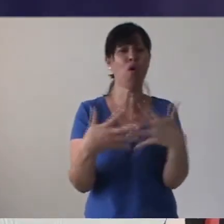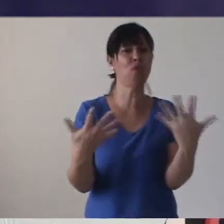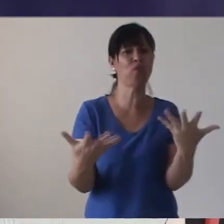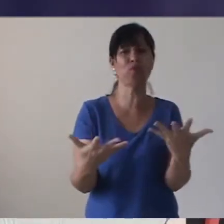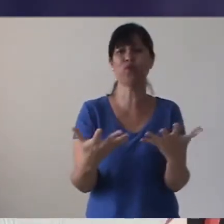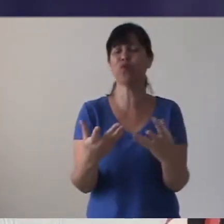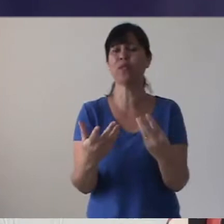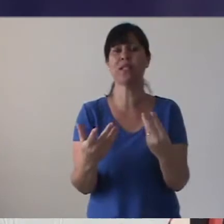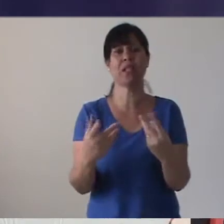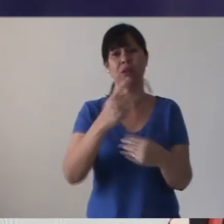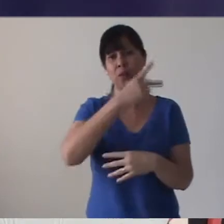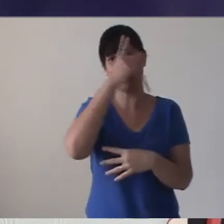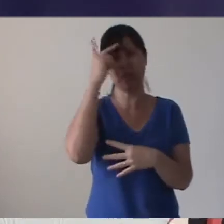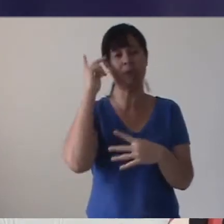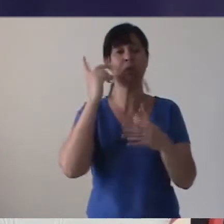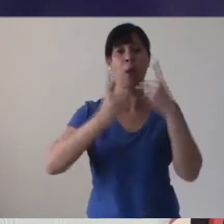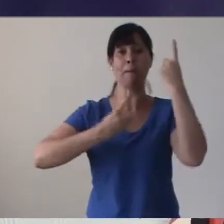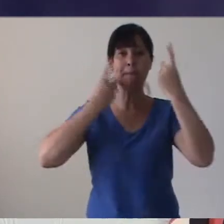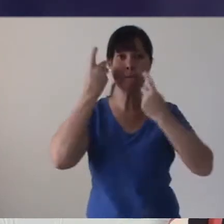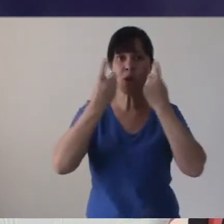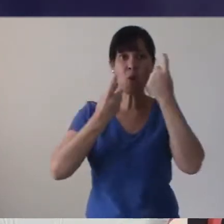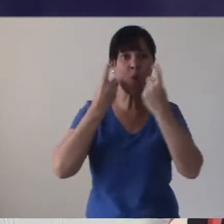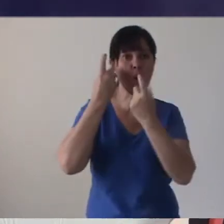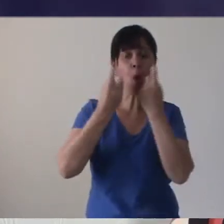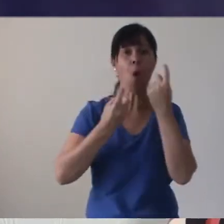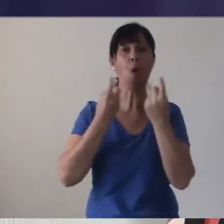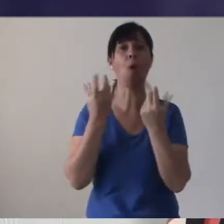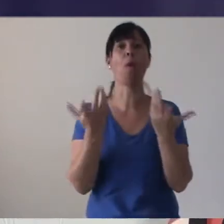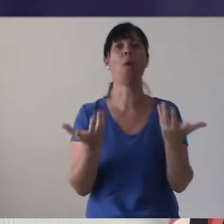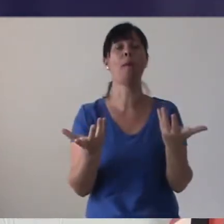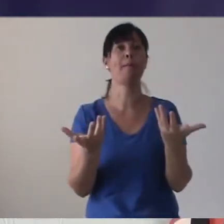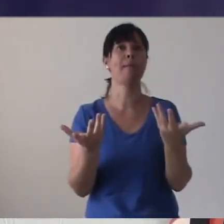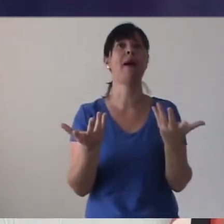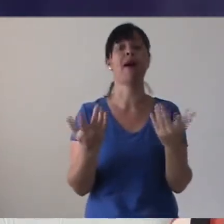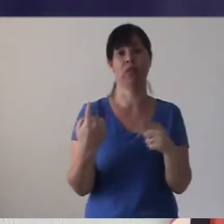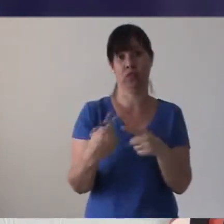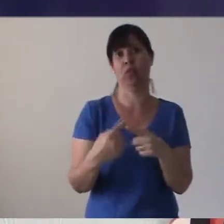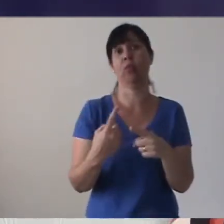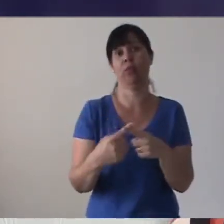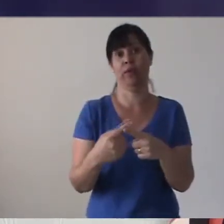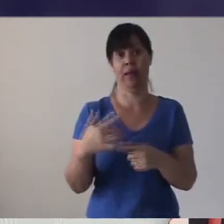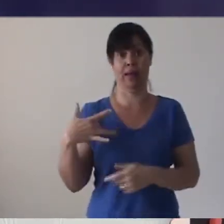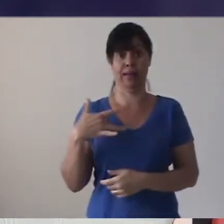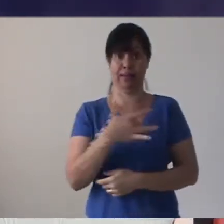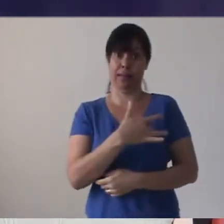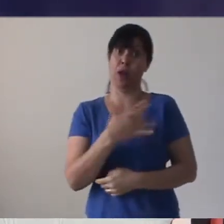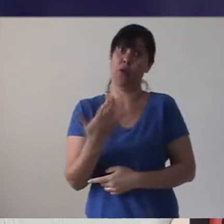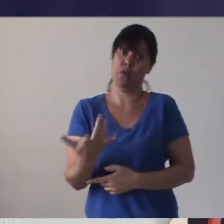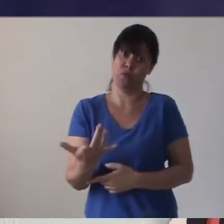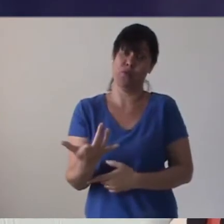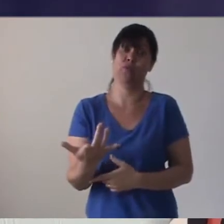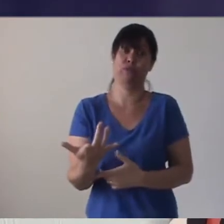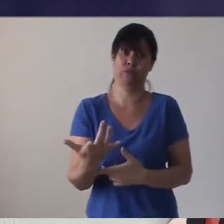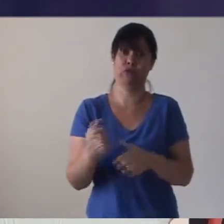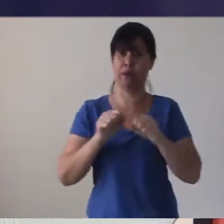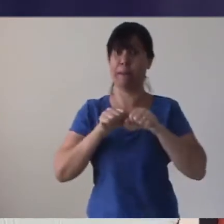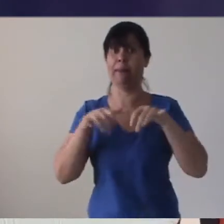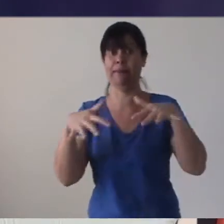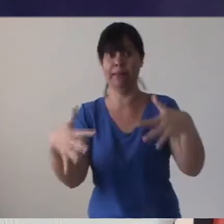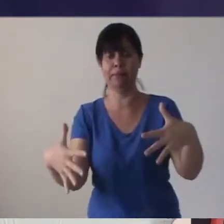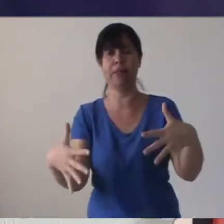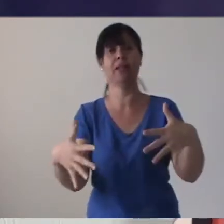o pessoal preocupado com a pandemia, né? Porque também tinha a parte da saúde, né? E todos dentro de